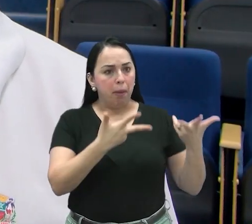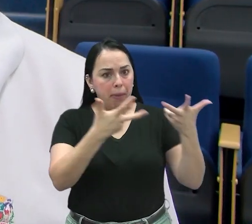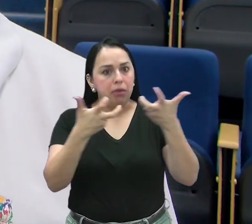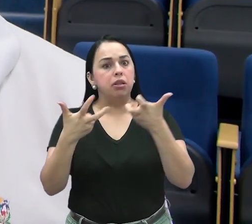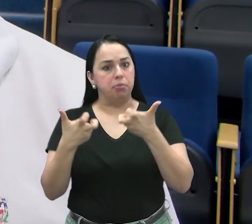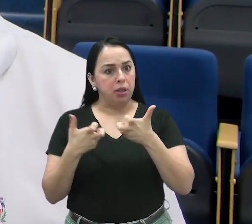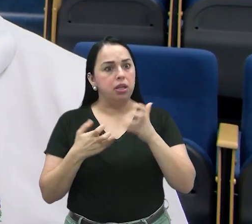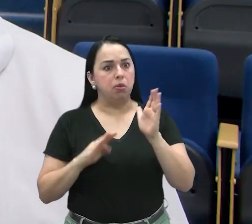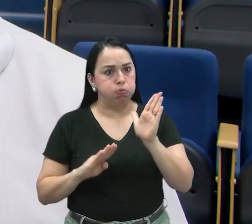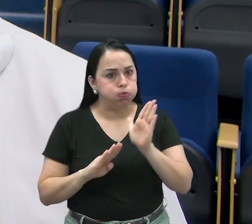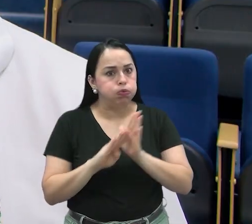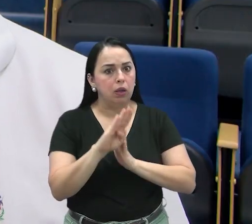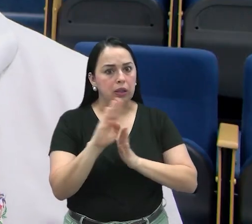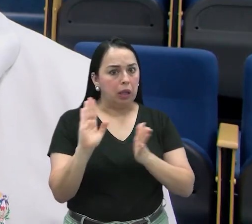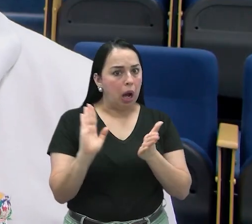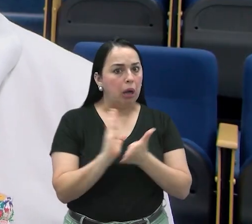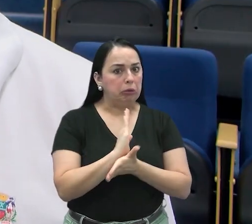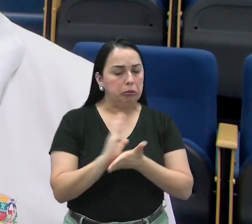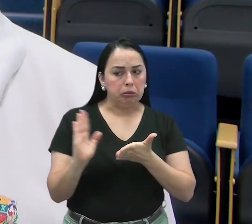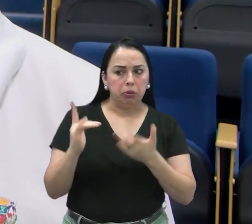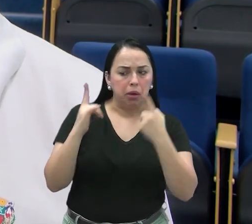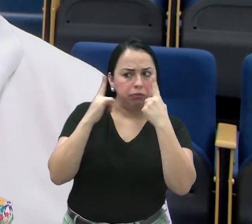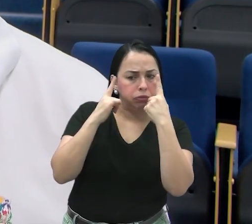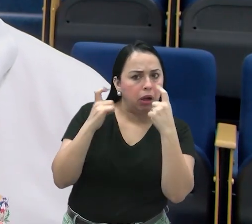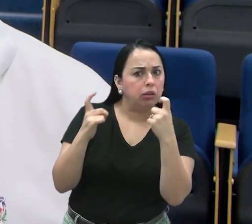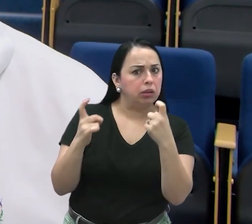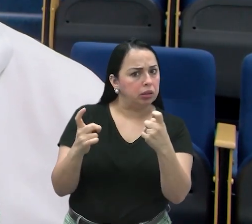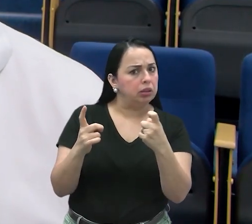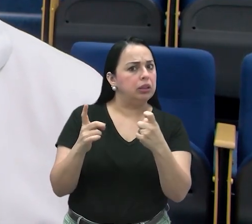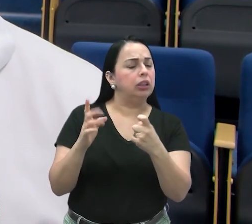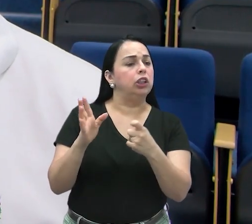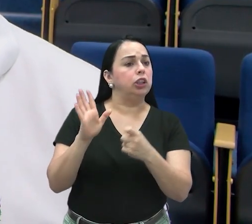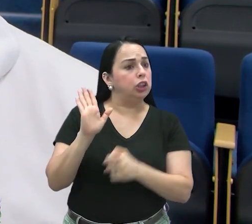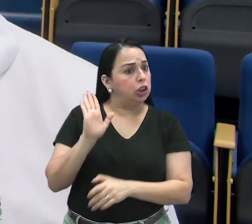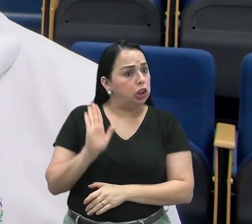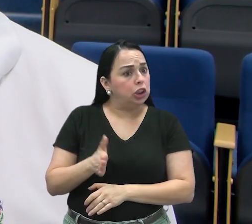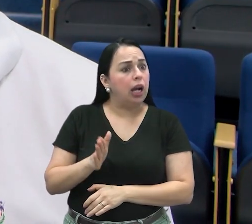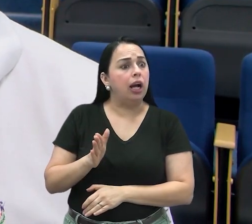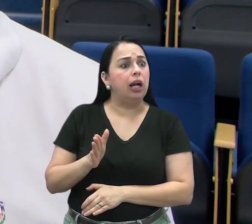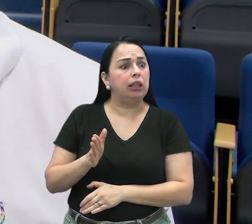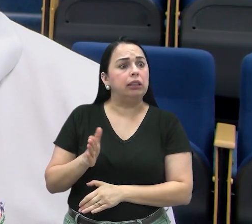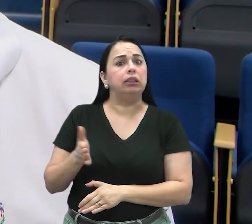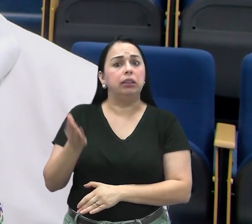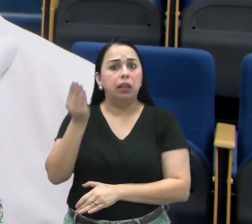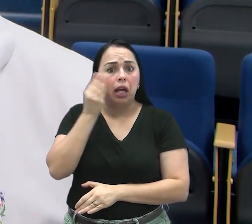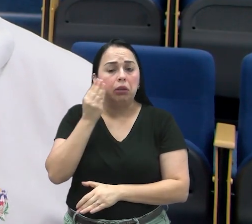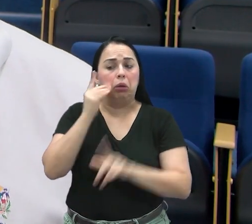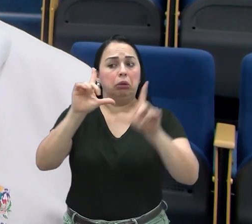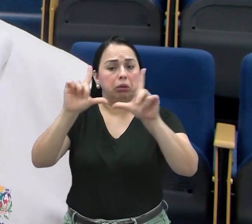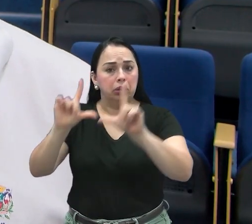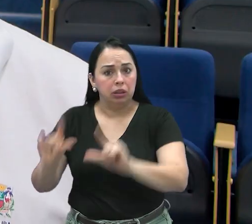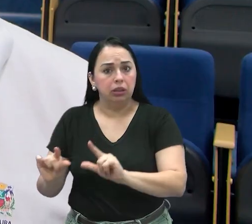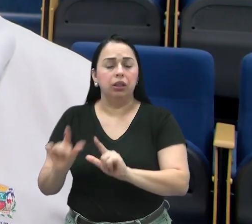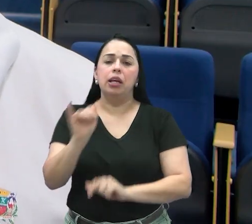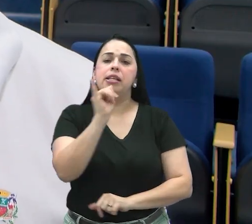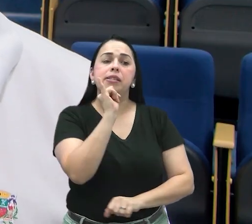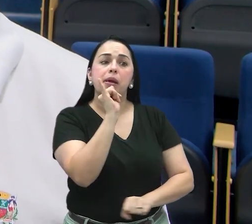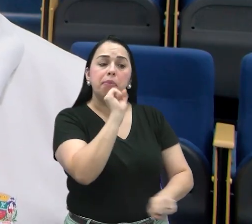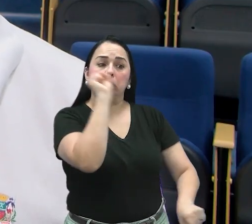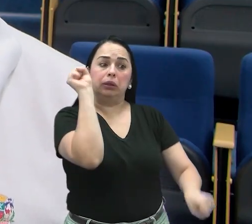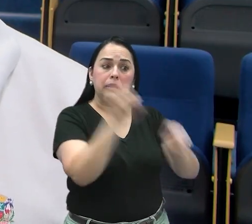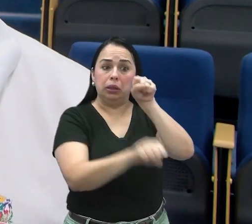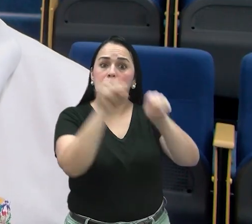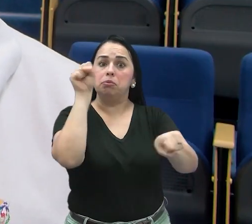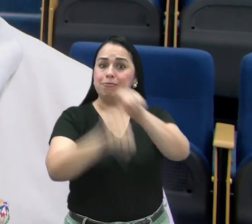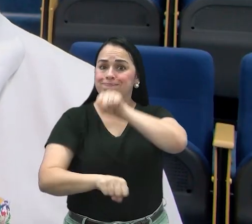percebe-se que teve um aumento em algumas violências que a gente já trabalha ao longo do ano, né? Principalmente a questão da violência sexual, que